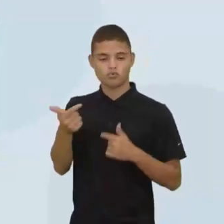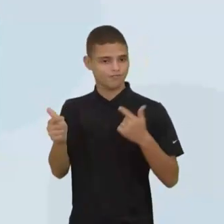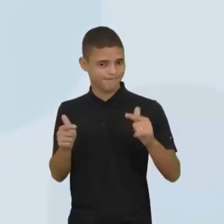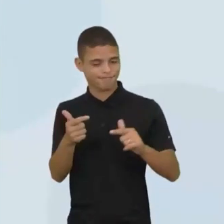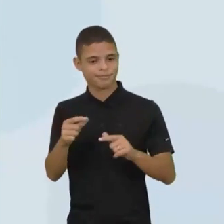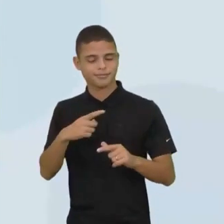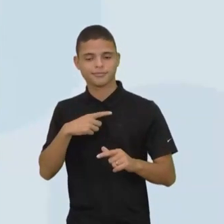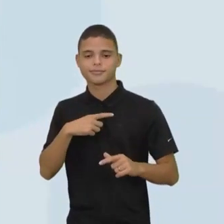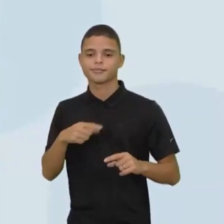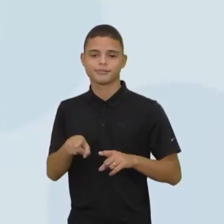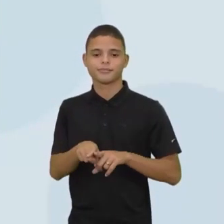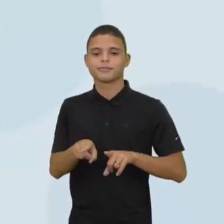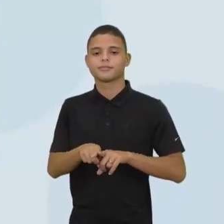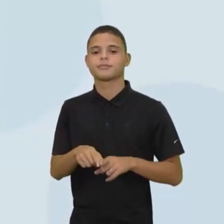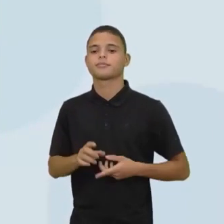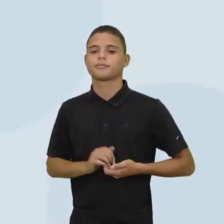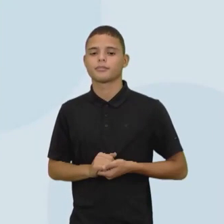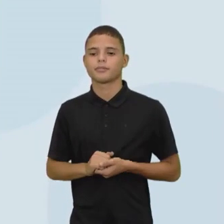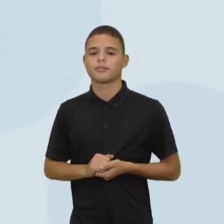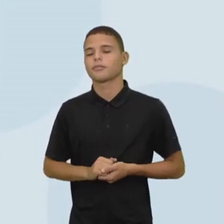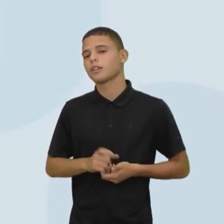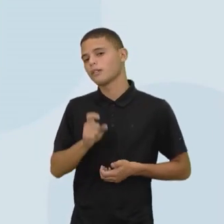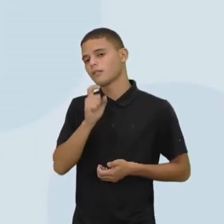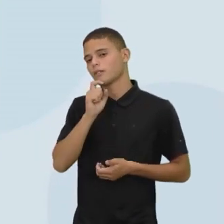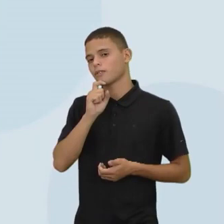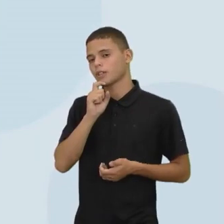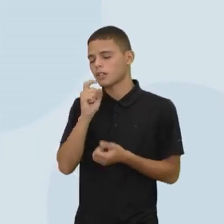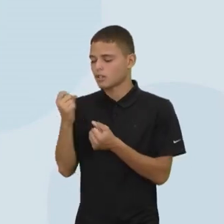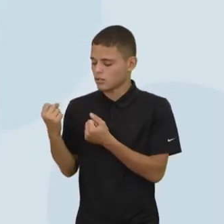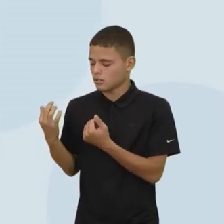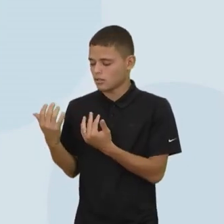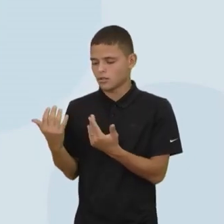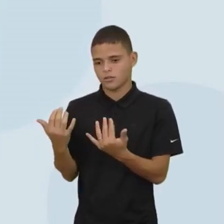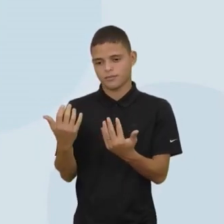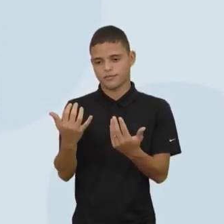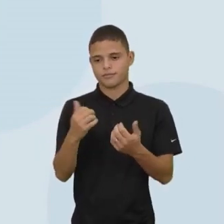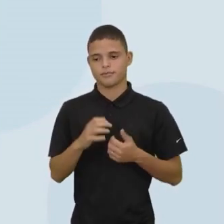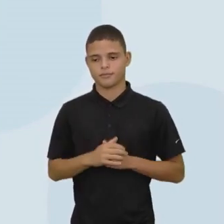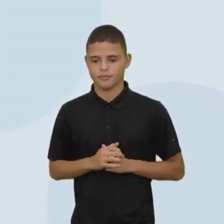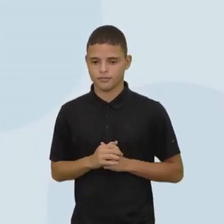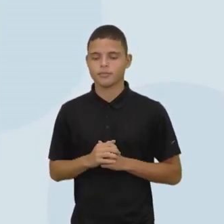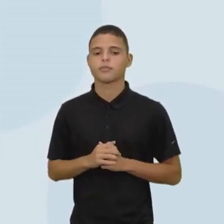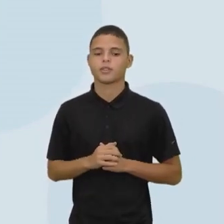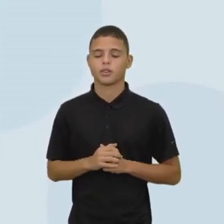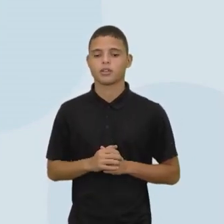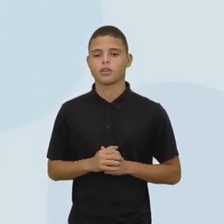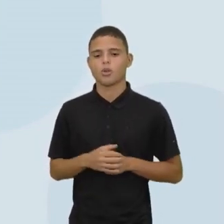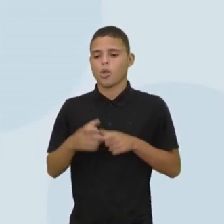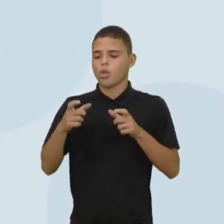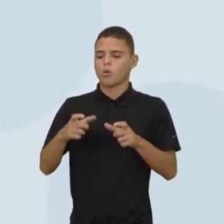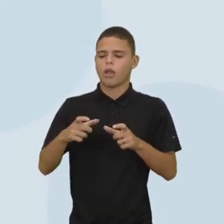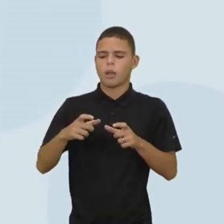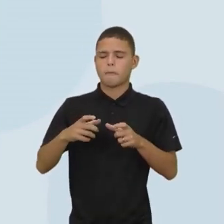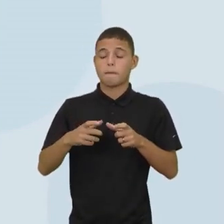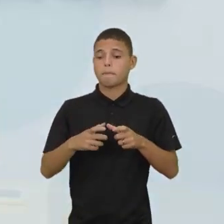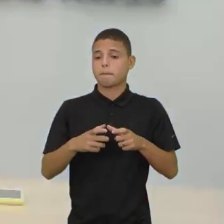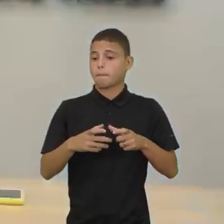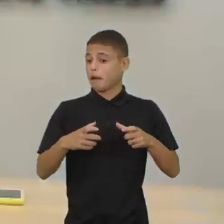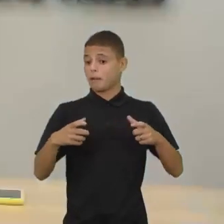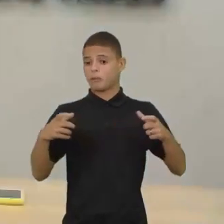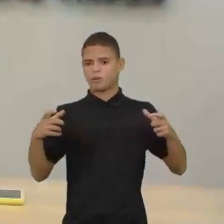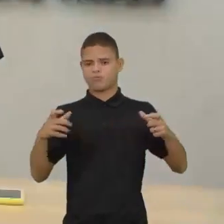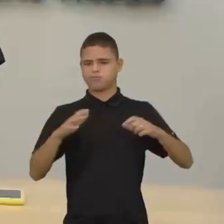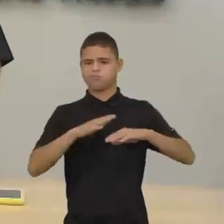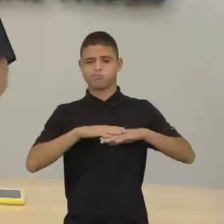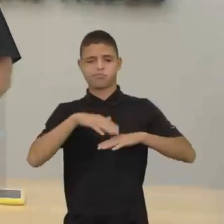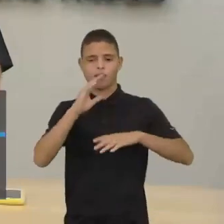aí. Né? E as planícies aí que estão em verde, né? Então é o continente mais extenso do mundo, com uma diversidade muito